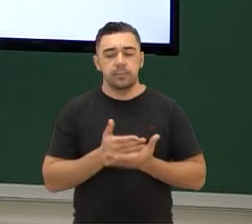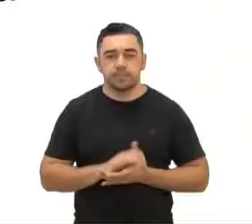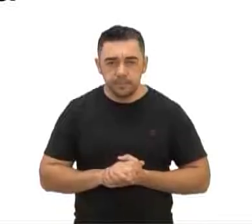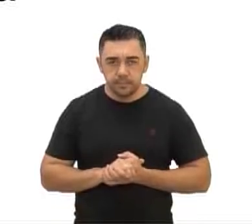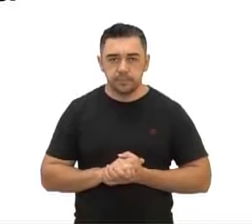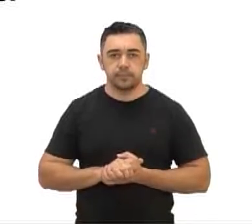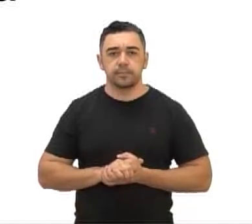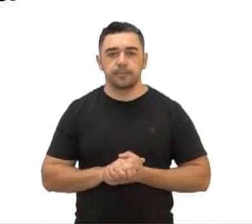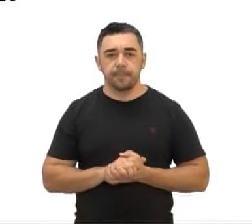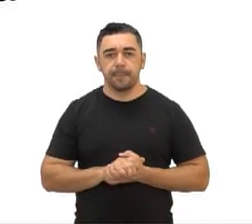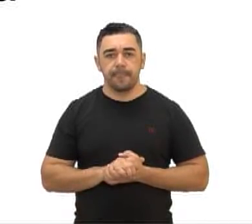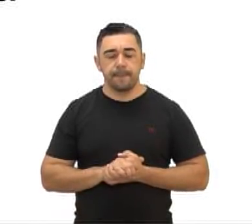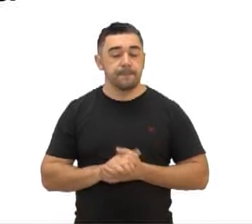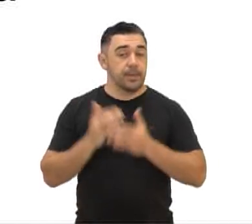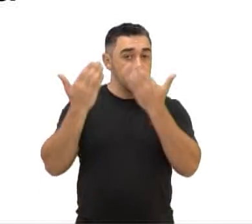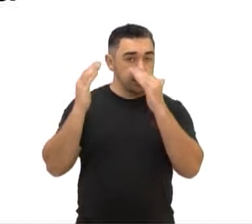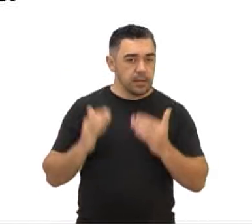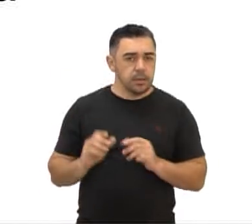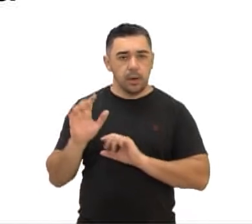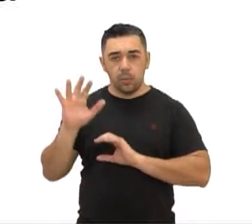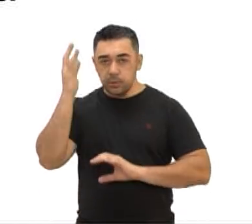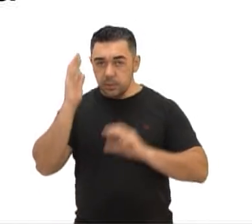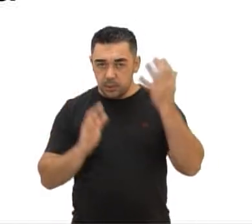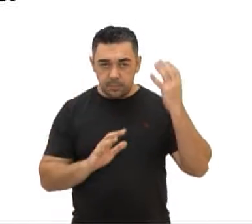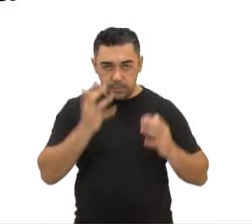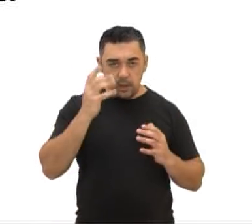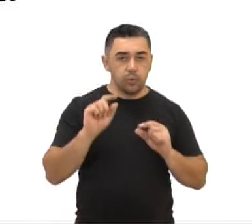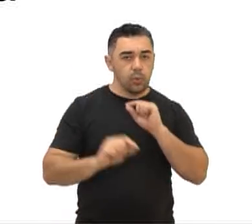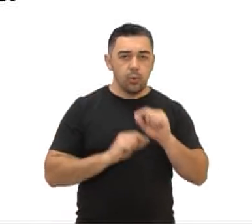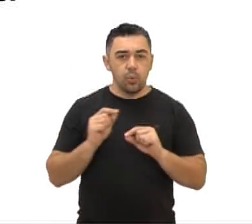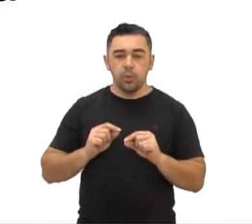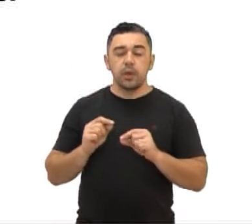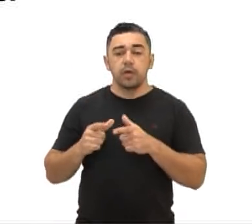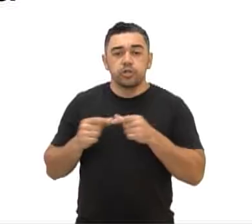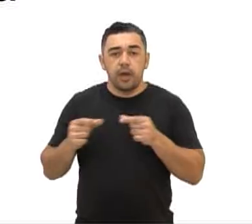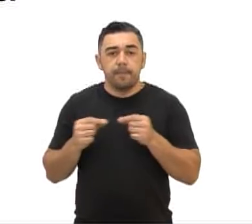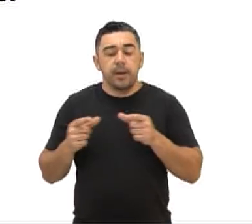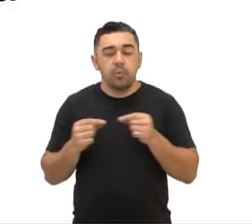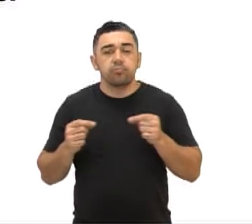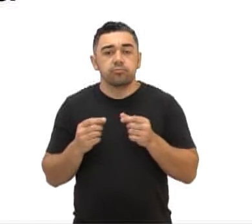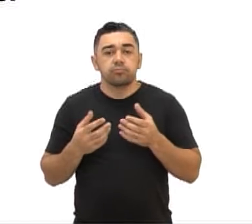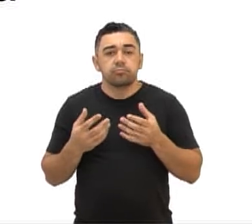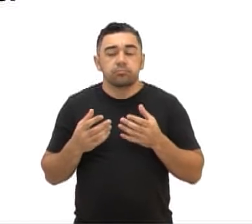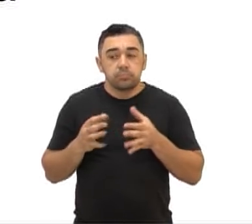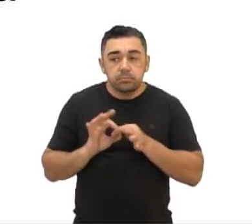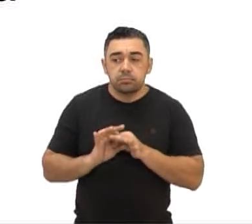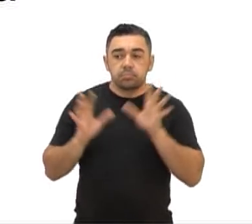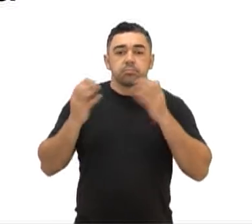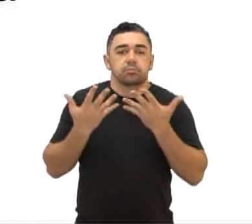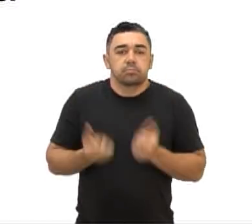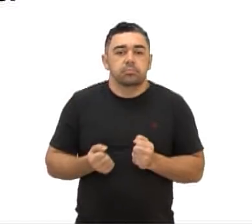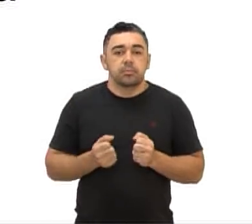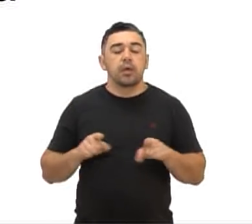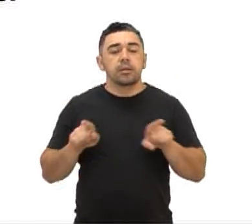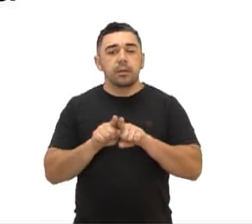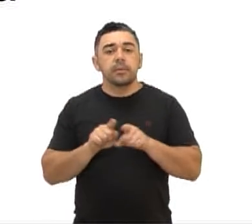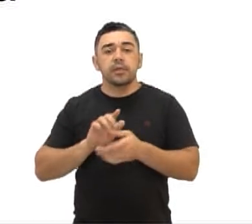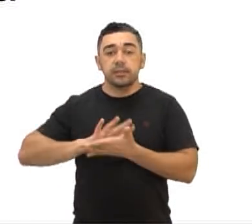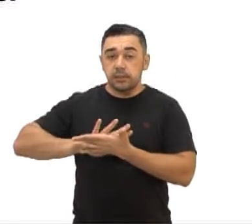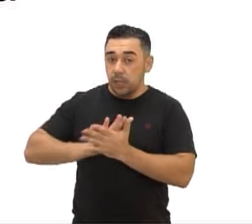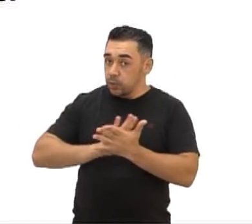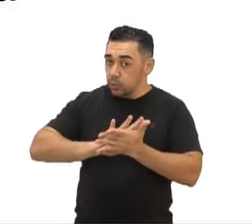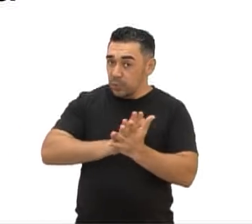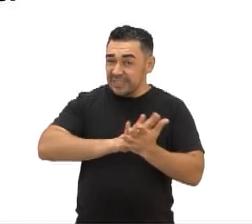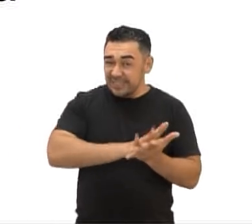hoje. Analisar os fatos que levaram à rendição do Japão e vamos analisar a destruição